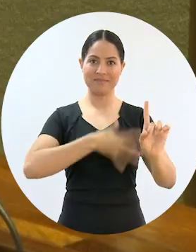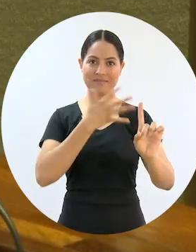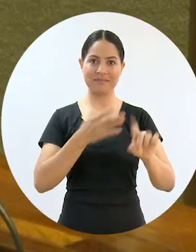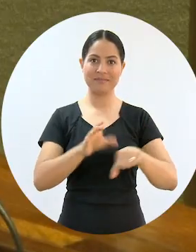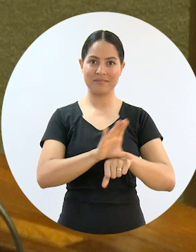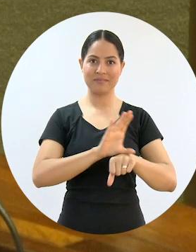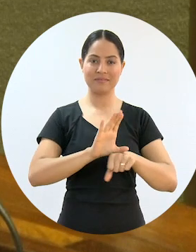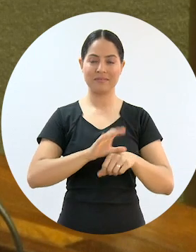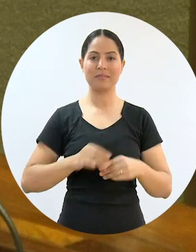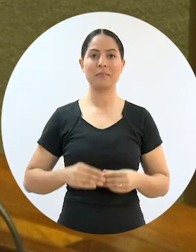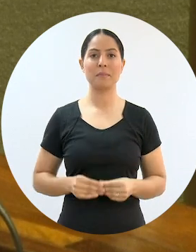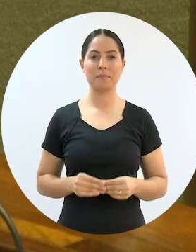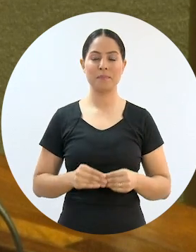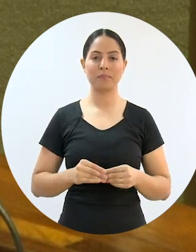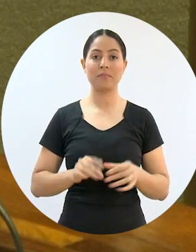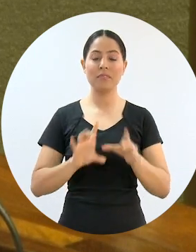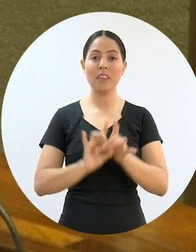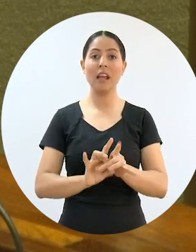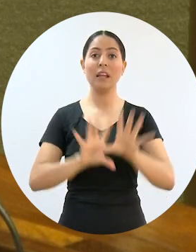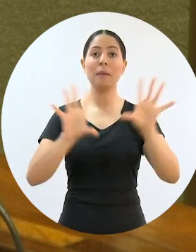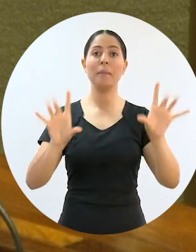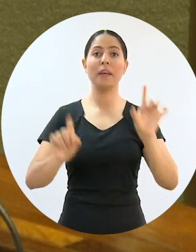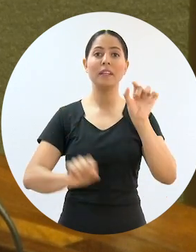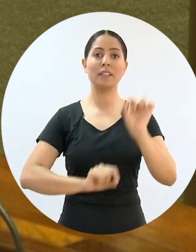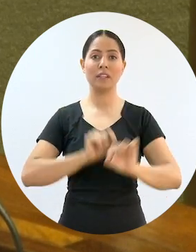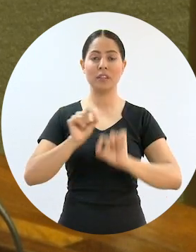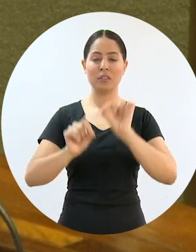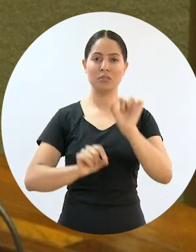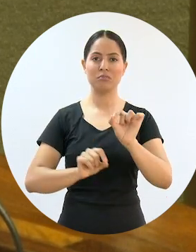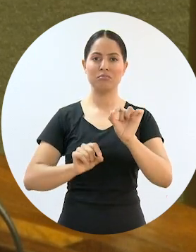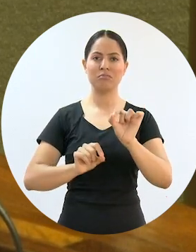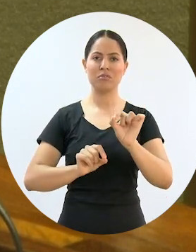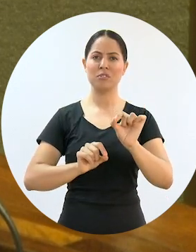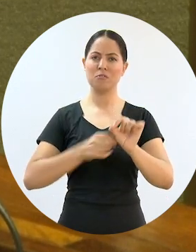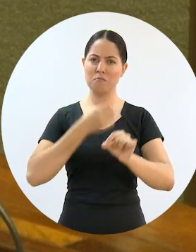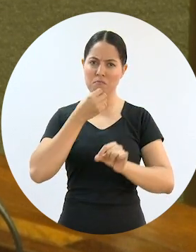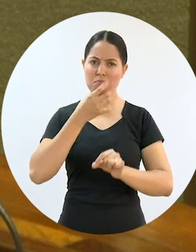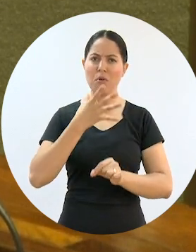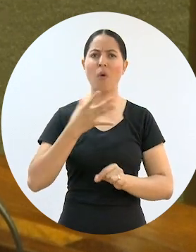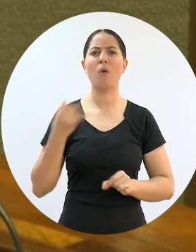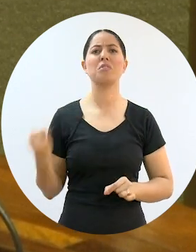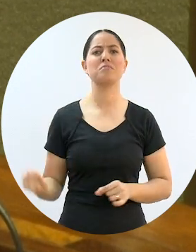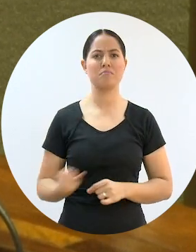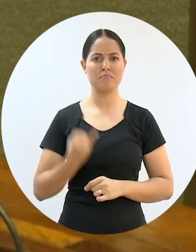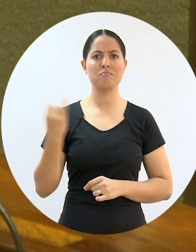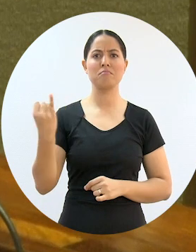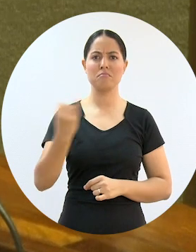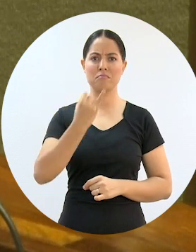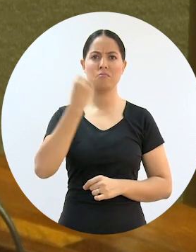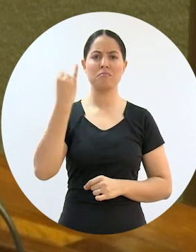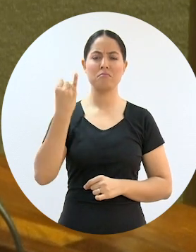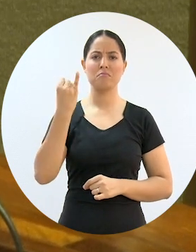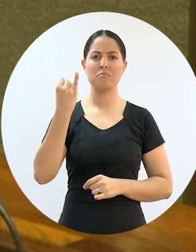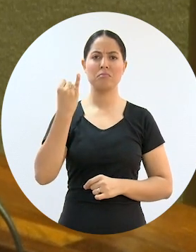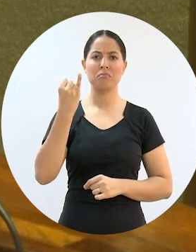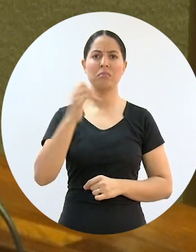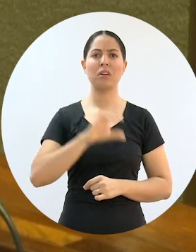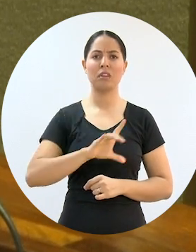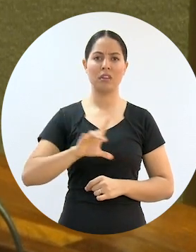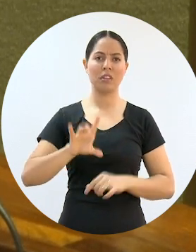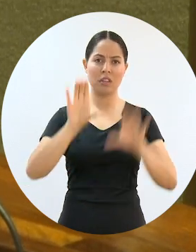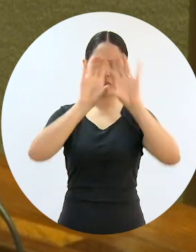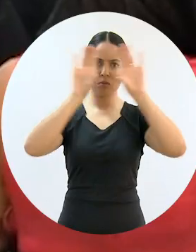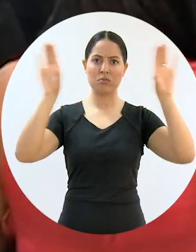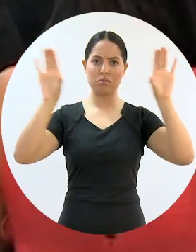A liberdade é dos bens mais preciosos que o céu deu